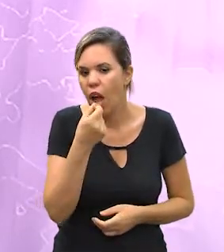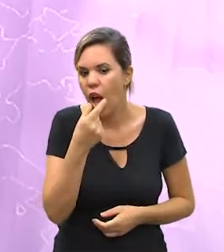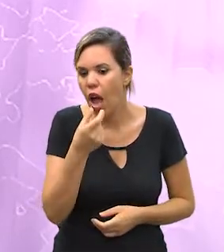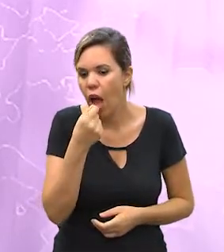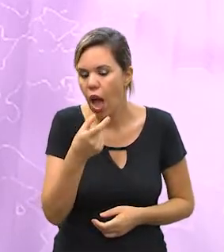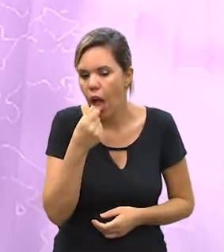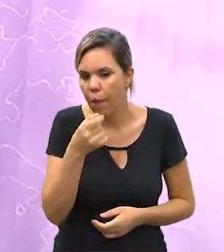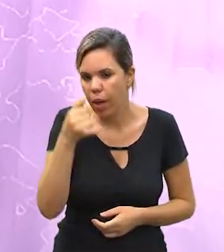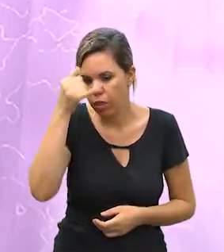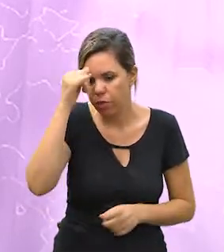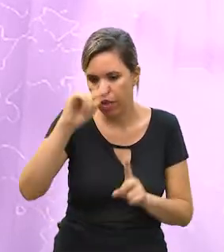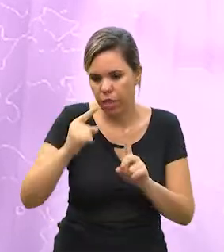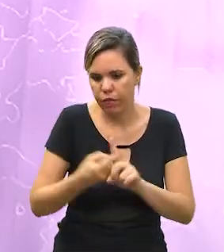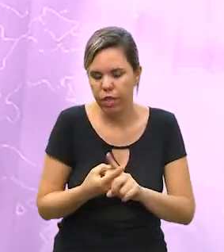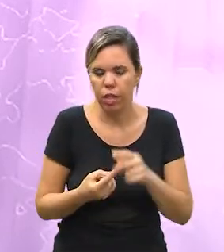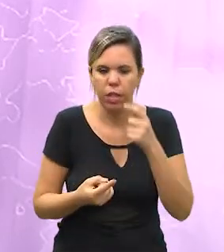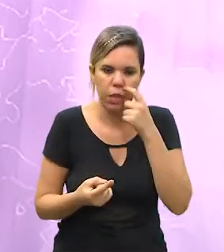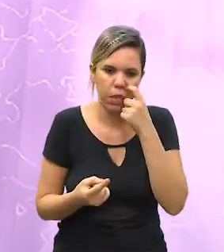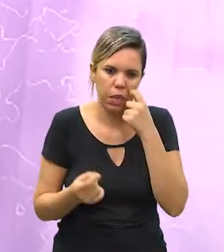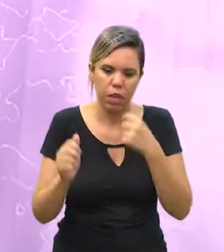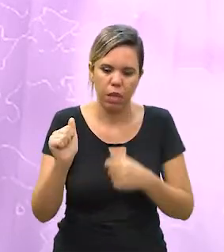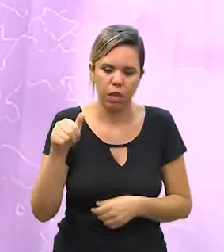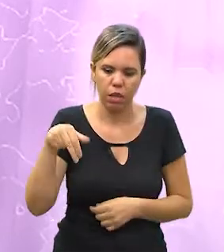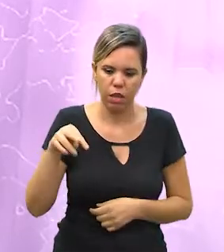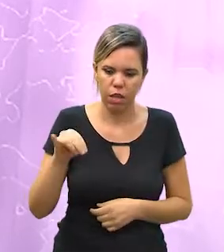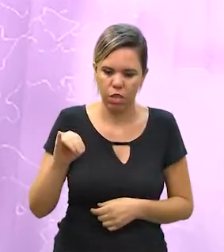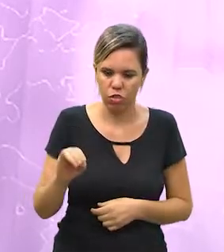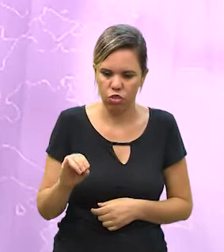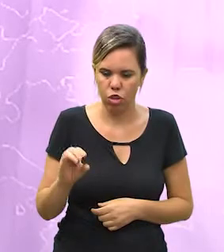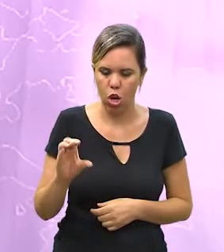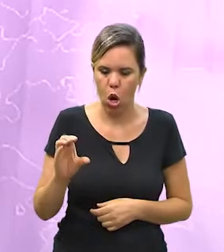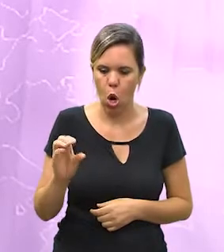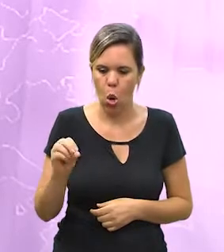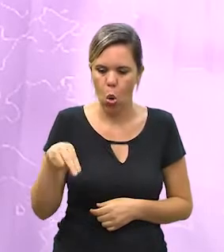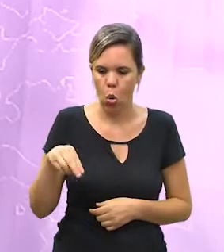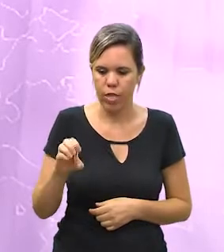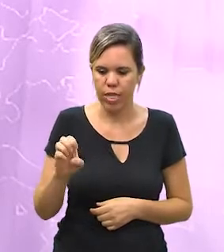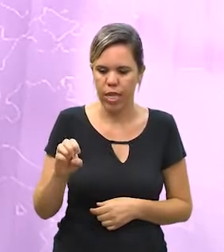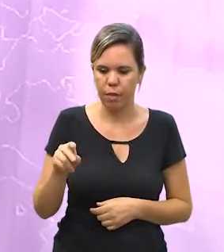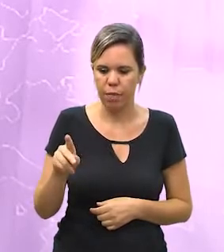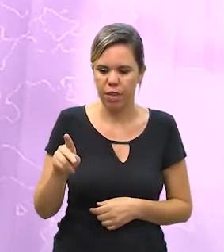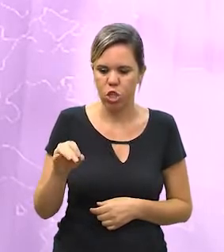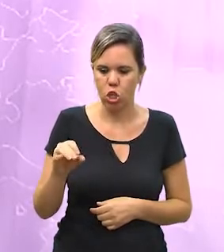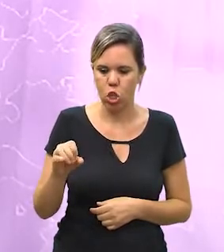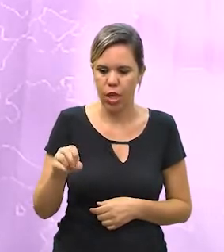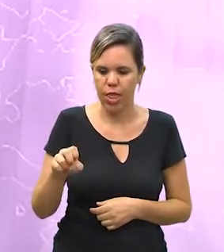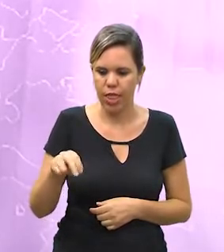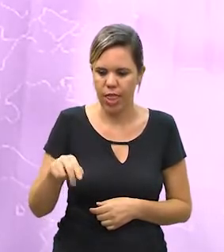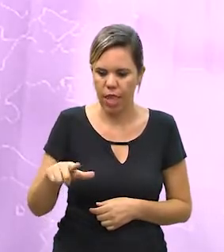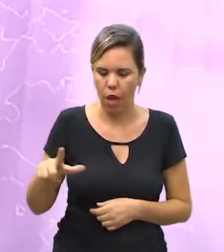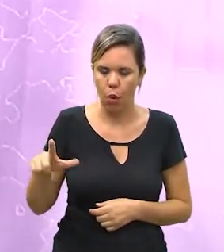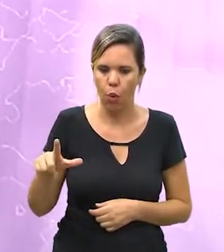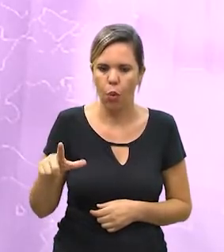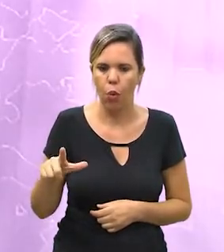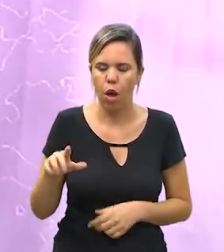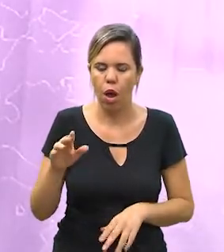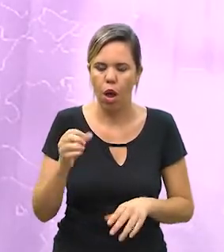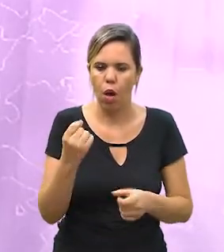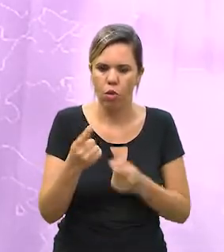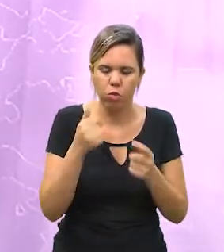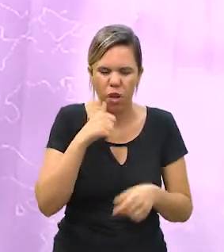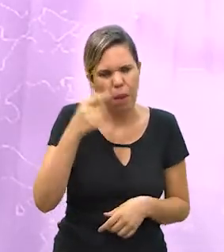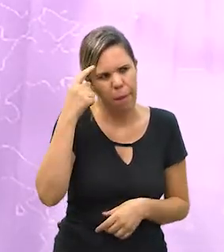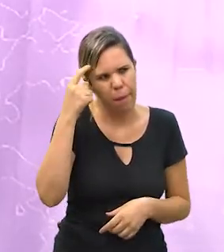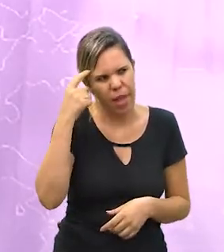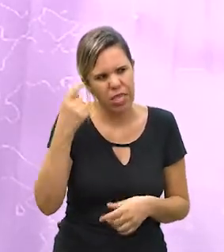anticoncepcionais, né? Muitas mulheres têm receios, porque mudou muito também essa concepção, algumas achavam até que desencadeava algumas